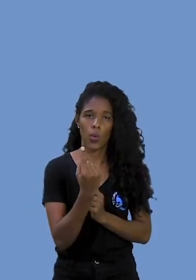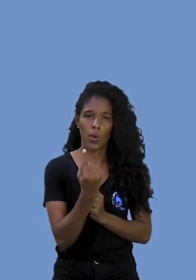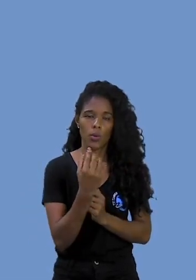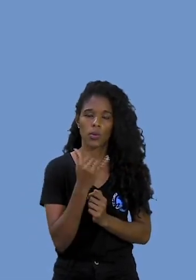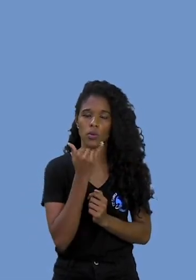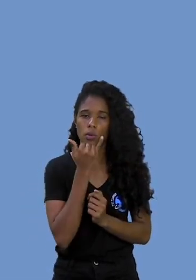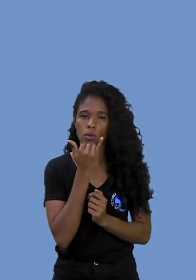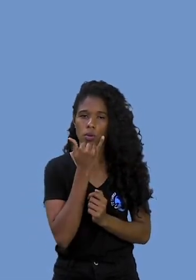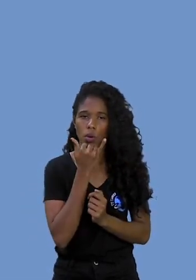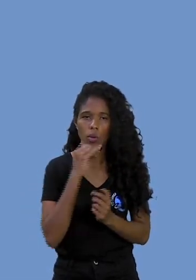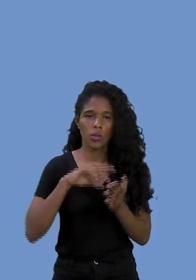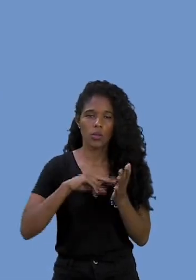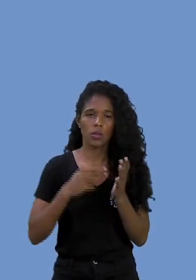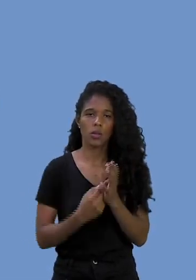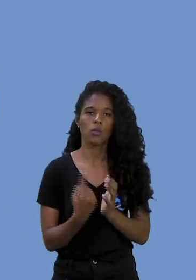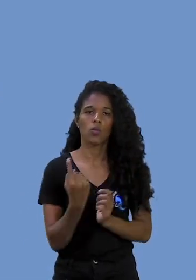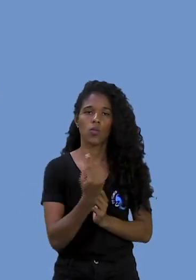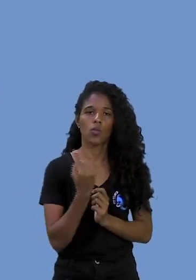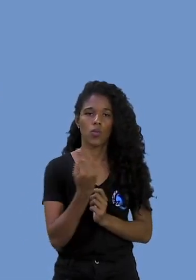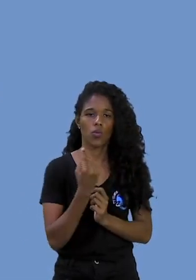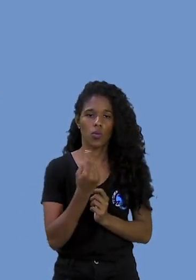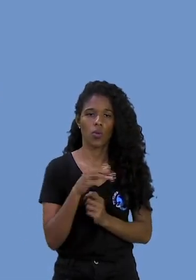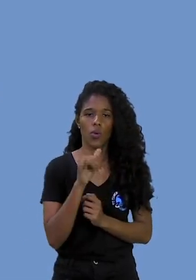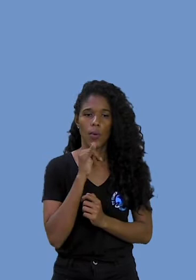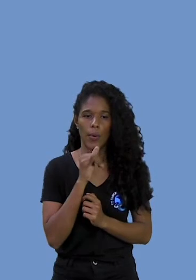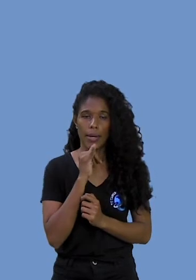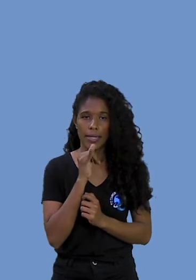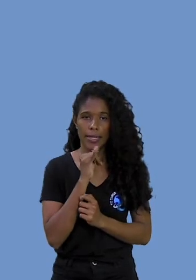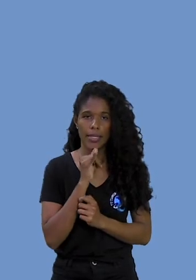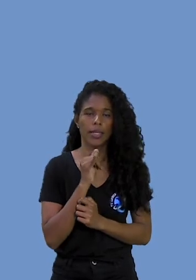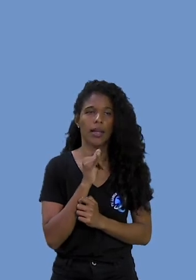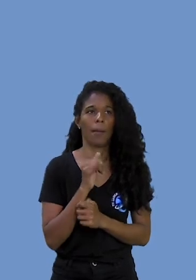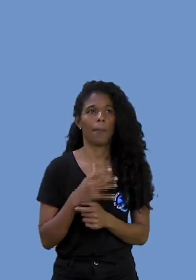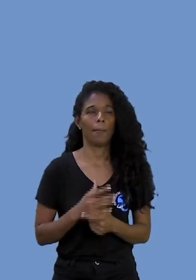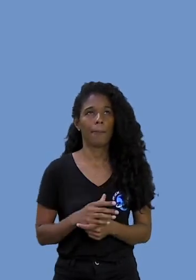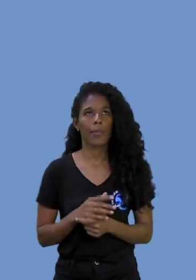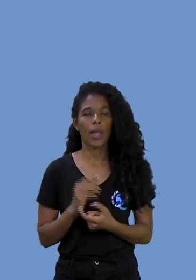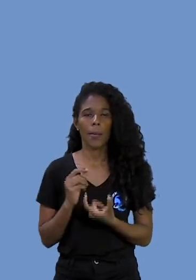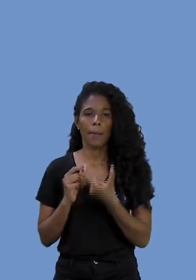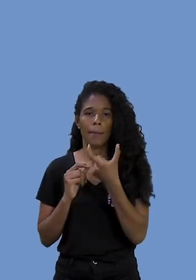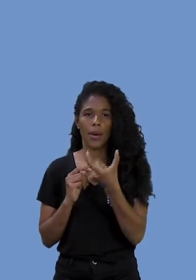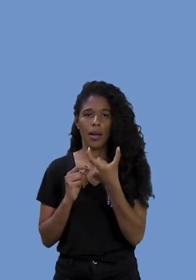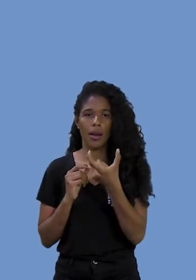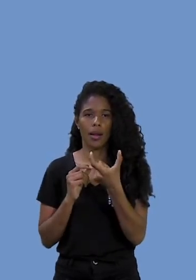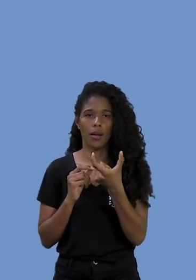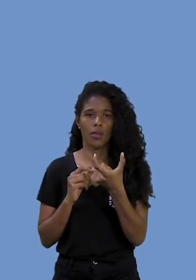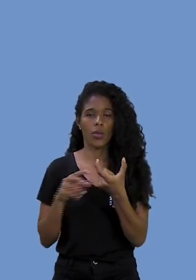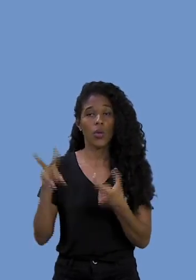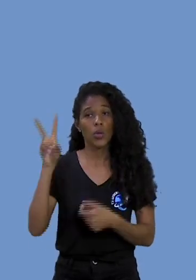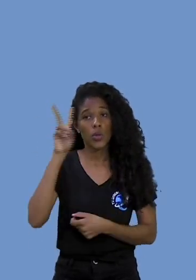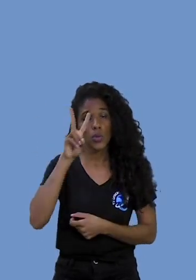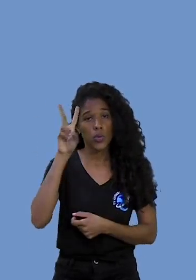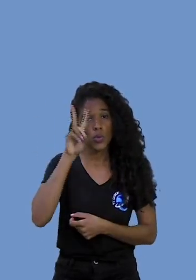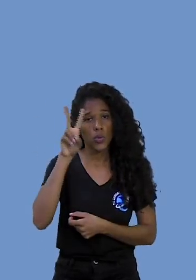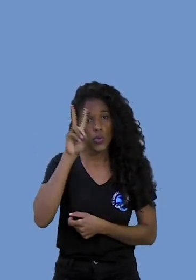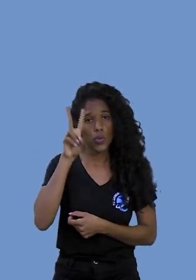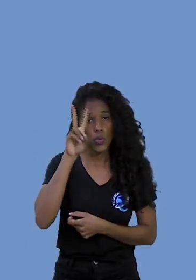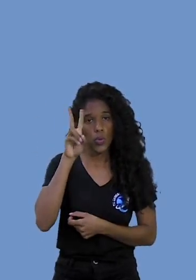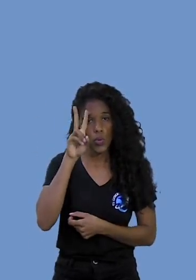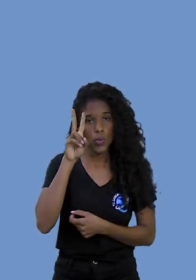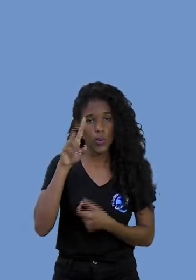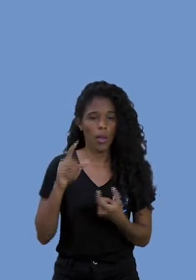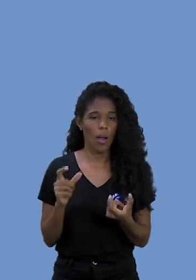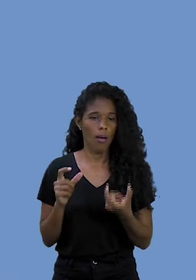exemplo, segunda-feira. Eu tenho a palavra segunda e tenho a palavra feira. Mas quando eu junto as duas, segunda-feira, eu tenho um